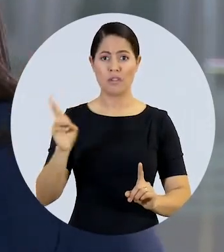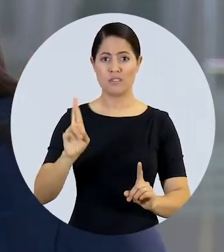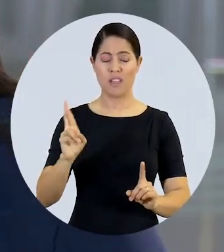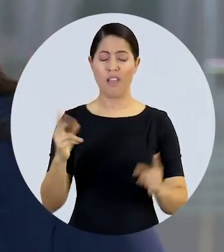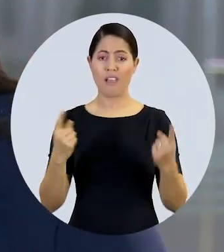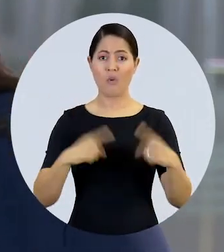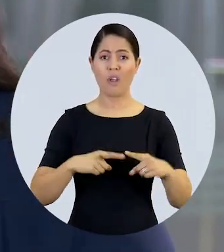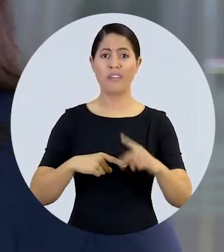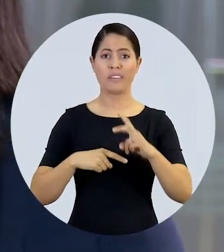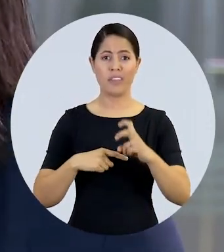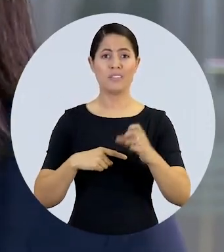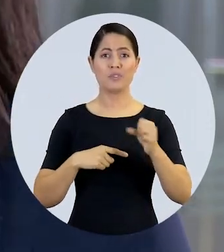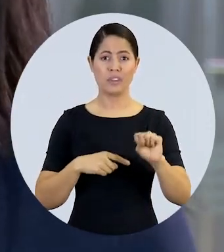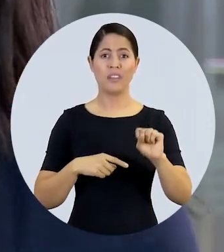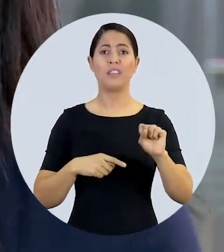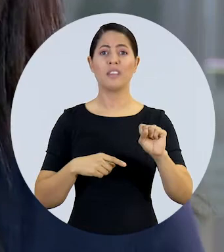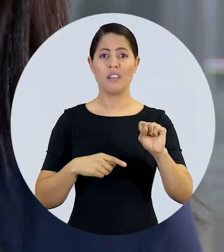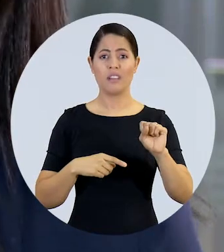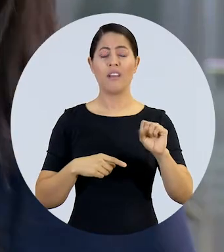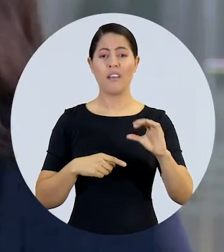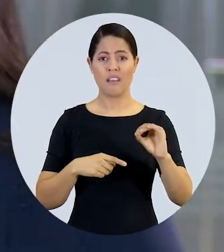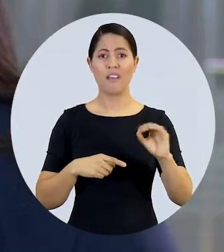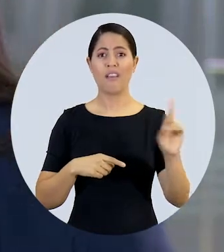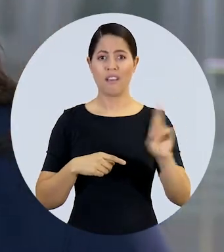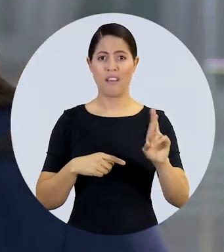1.144,76, contra R$